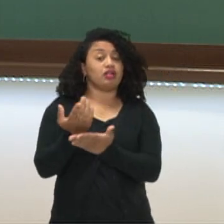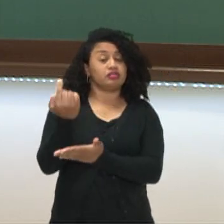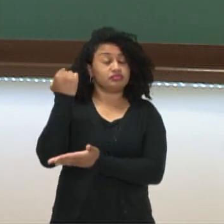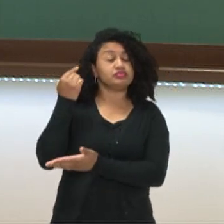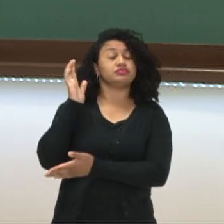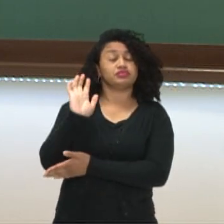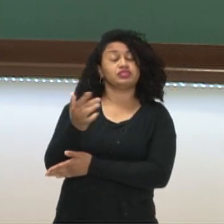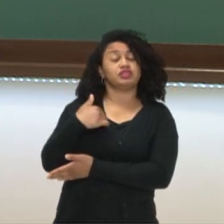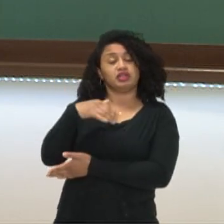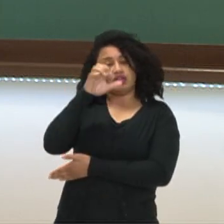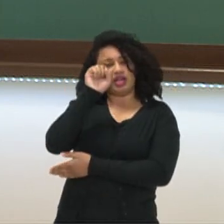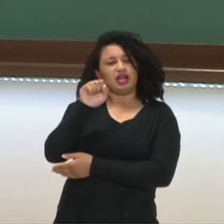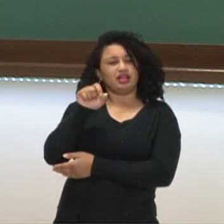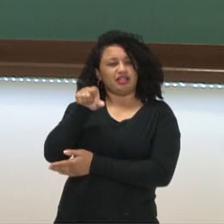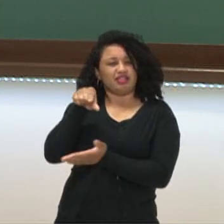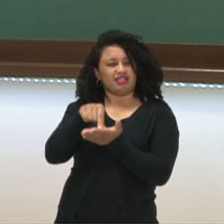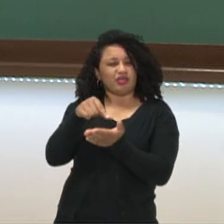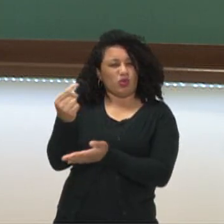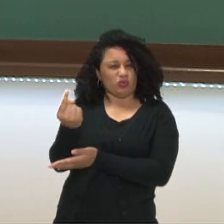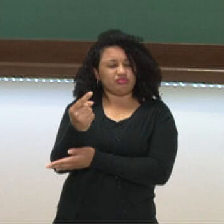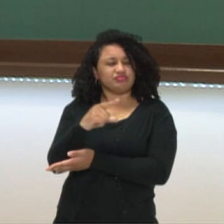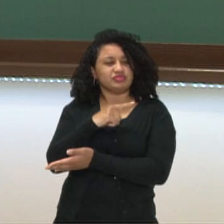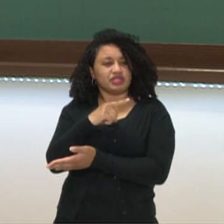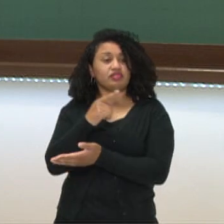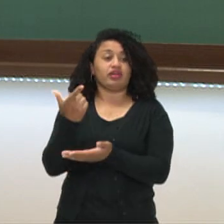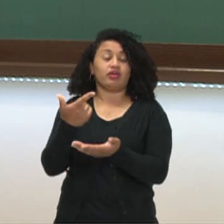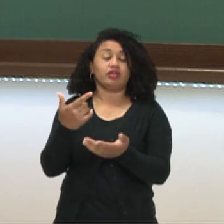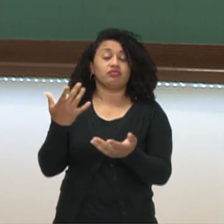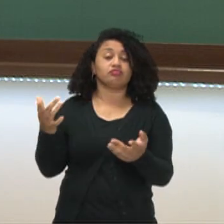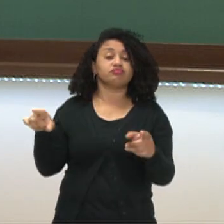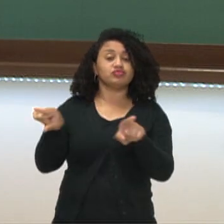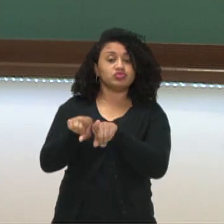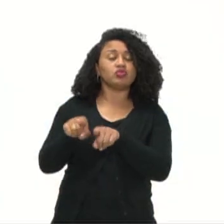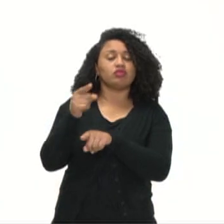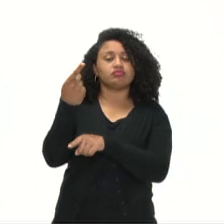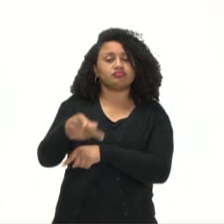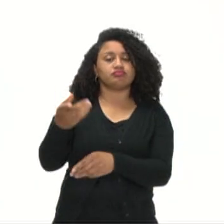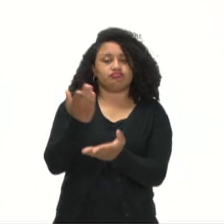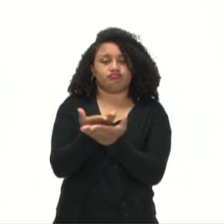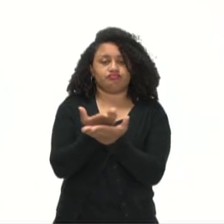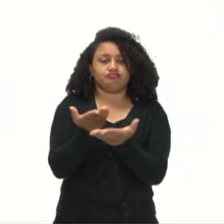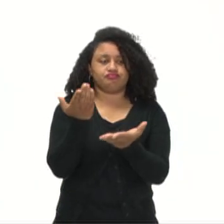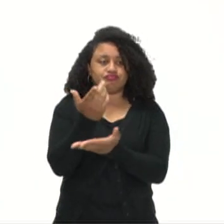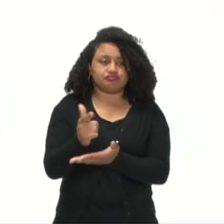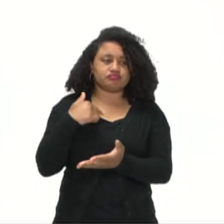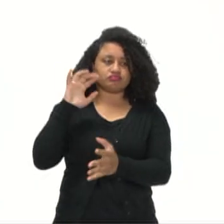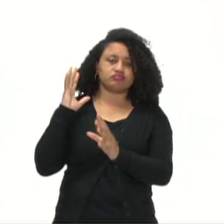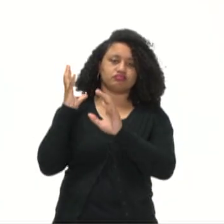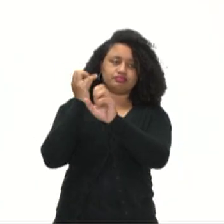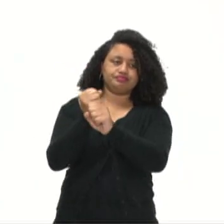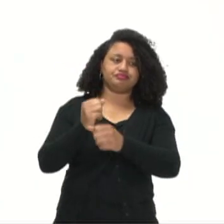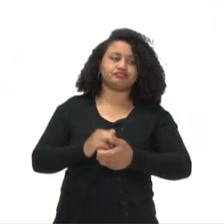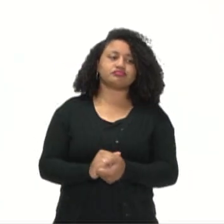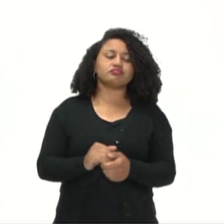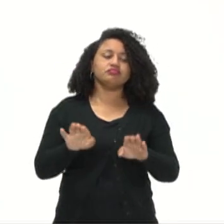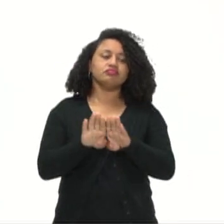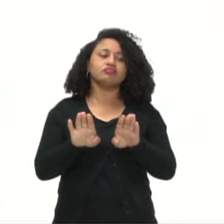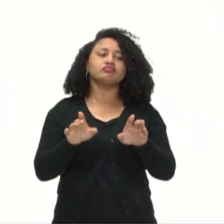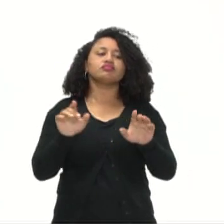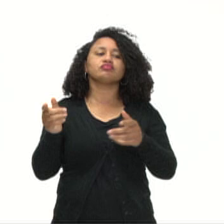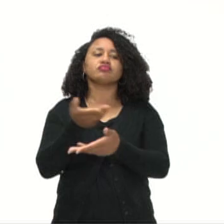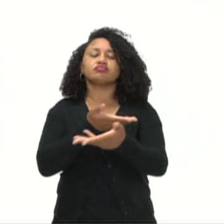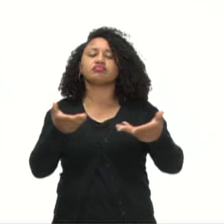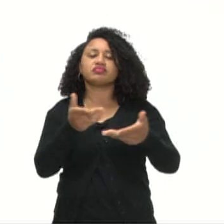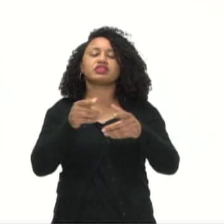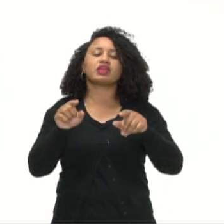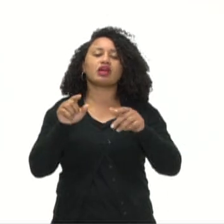no capacitores 1, e vamos retomar isso novamente nesta aula. E também vamos falar de associação de capacitores